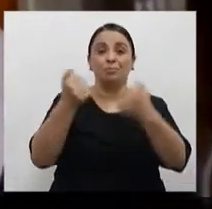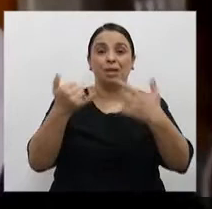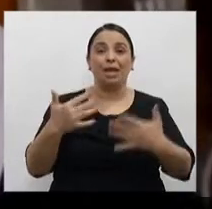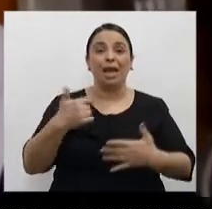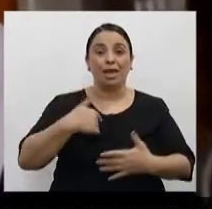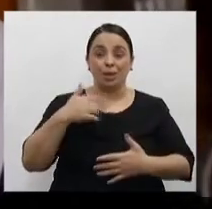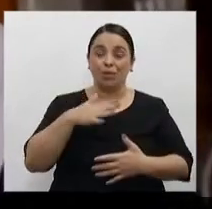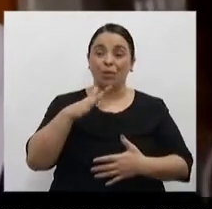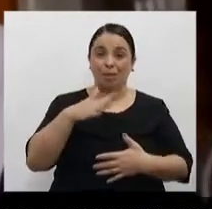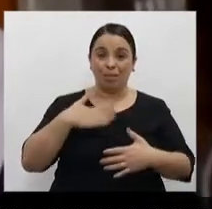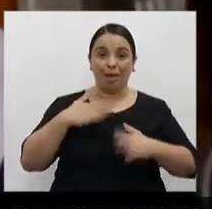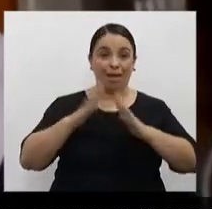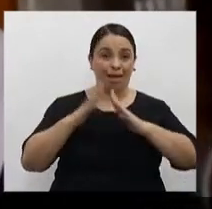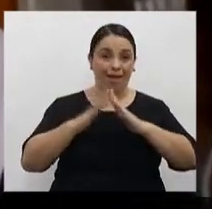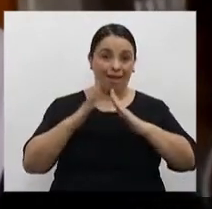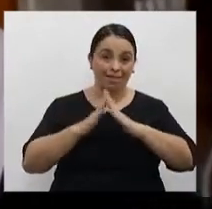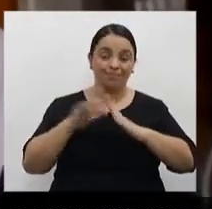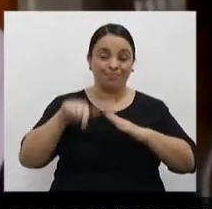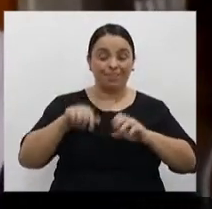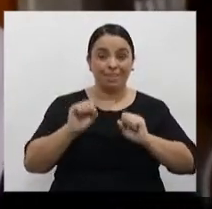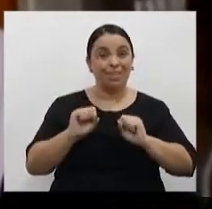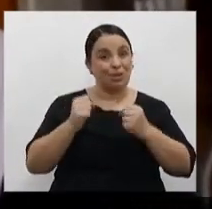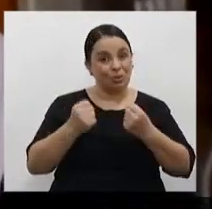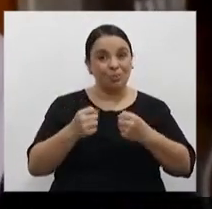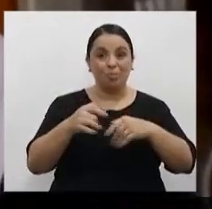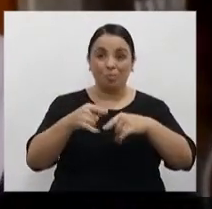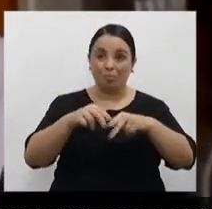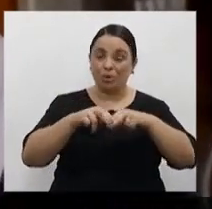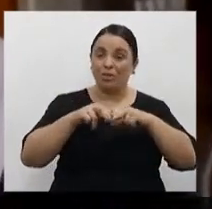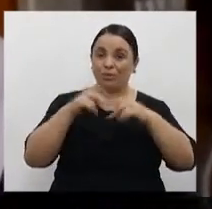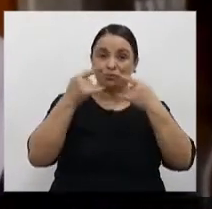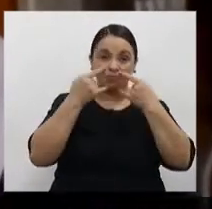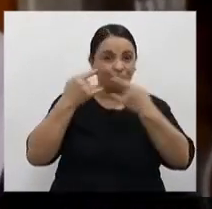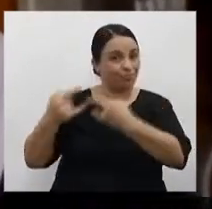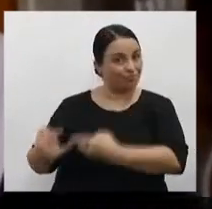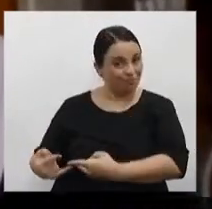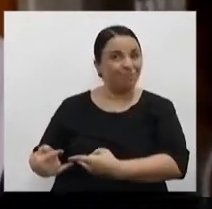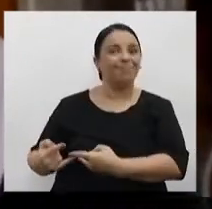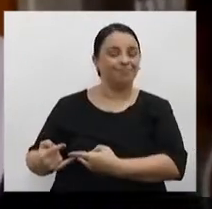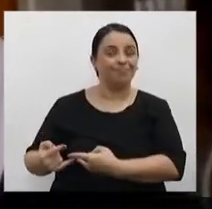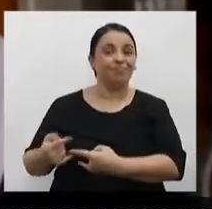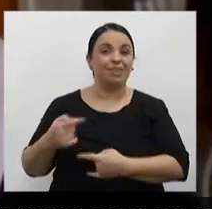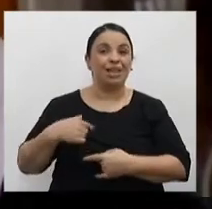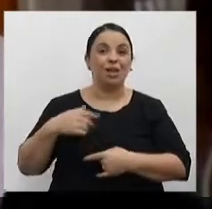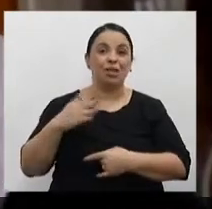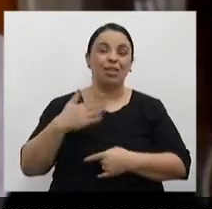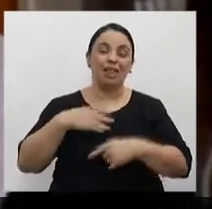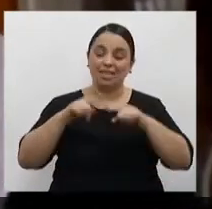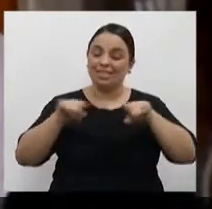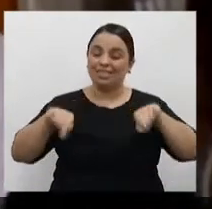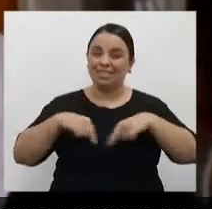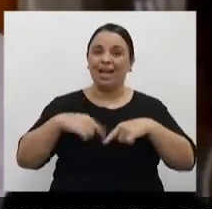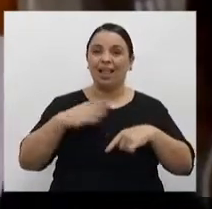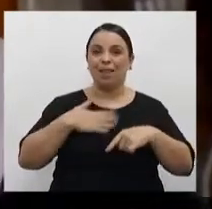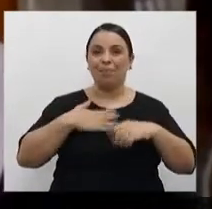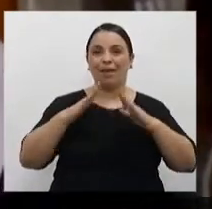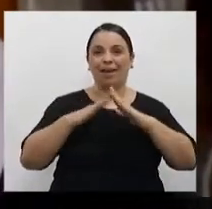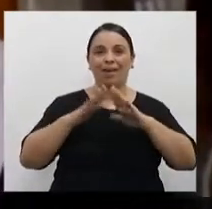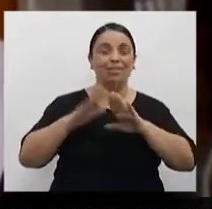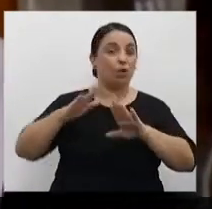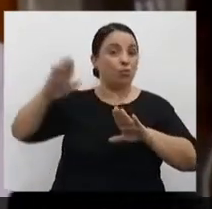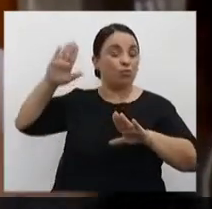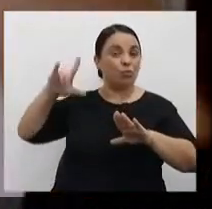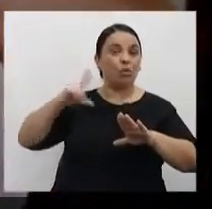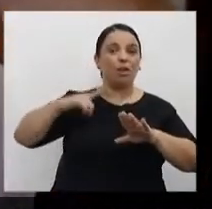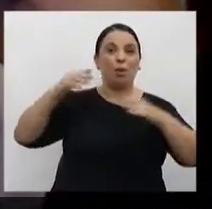ambiente seguro, portanto eu estou sem máscara e eu estou na sala da minha casa, né? Ao fundo tem uma parede branca, eu